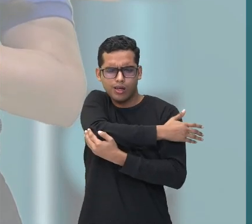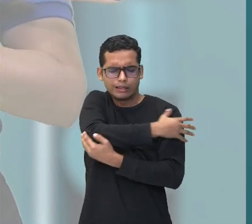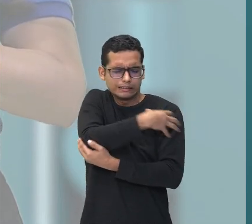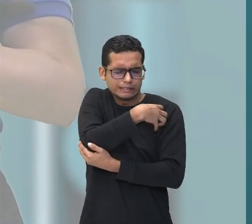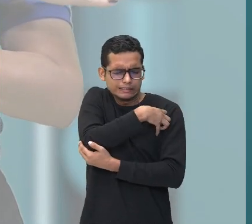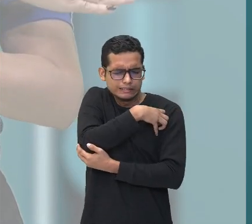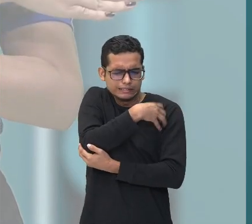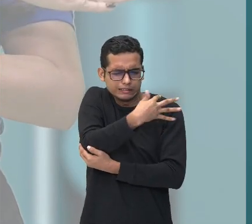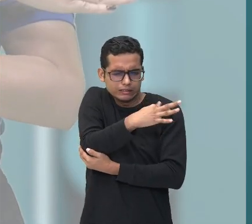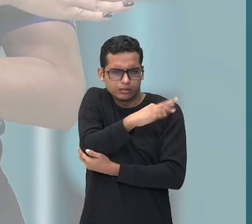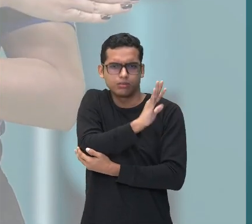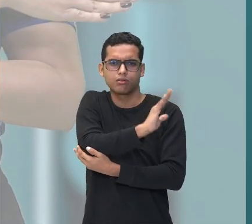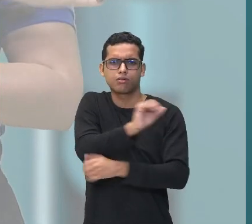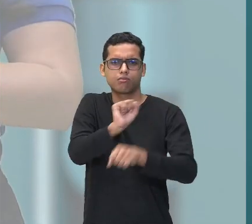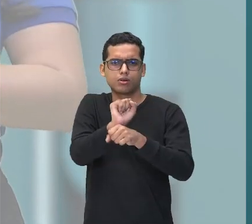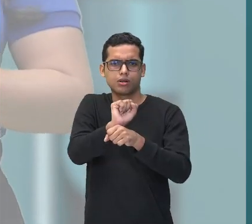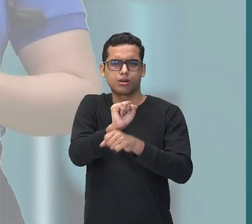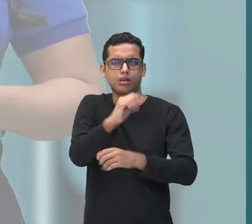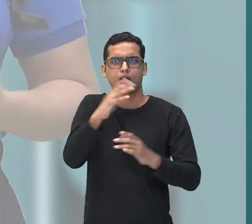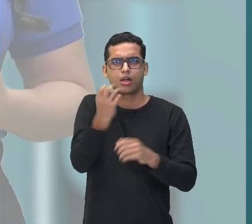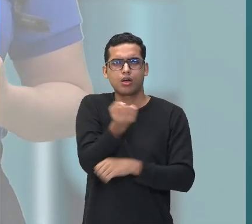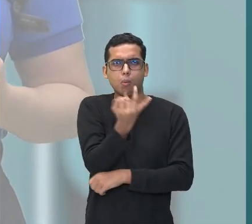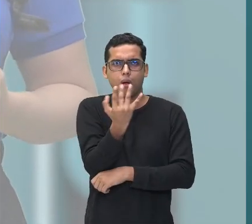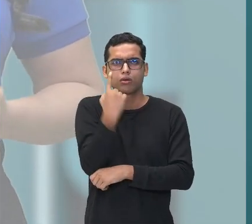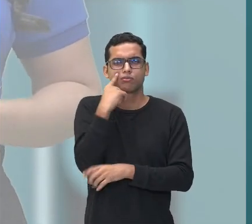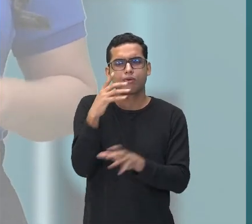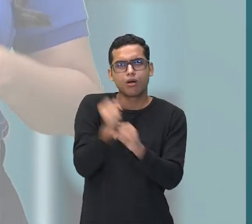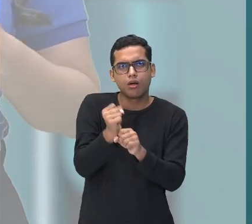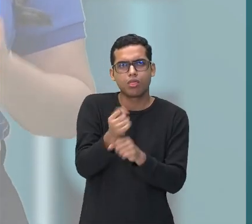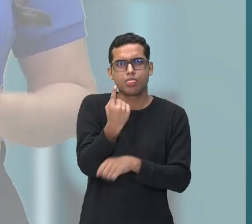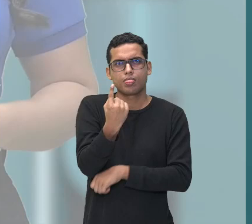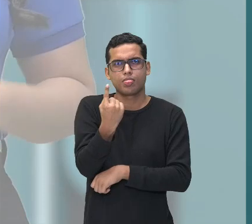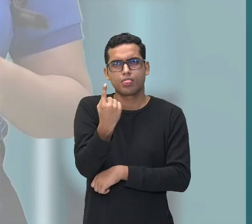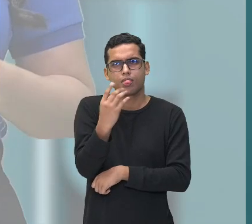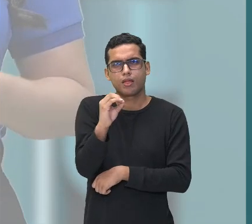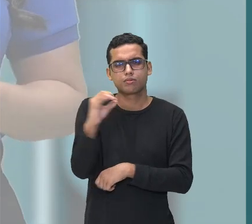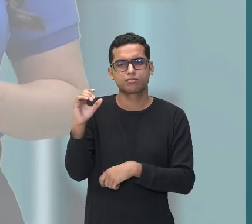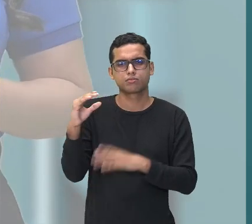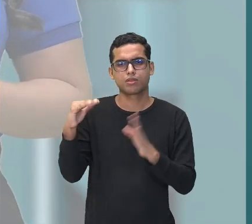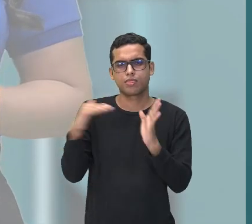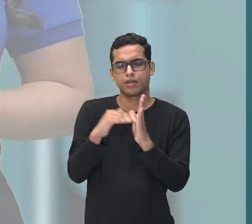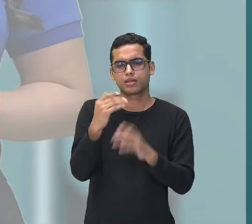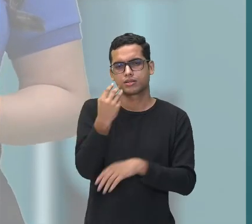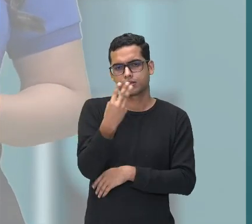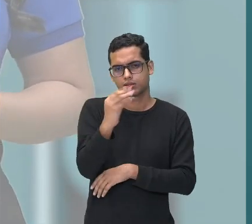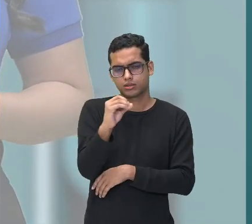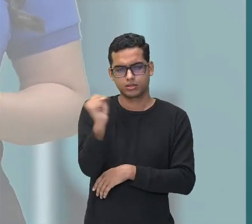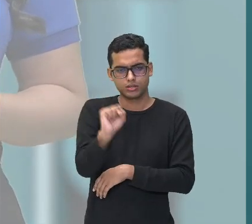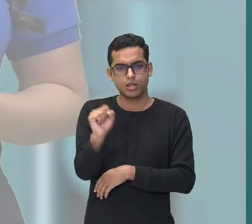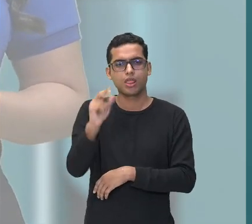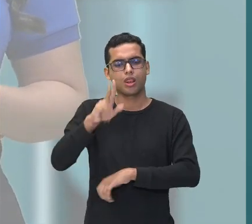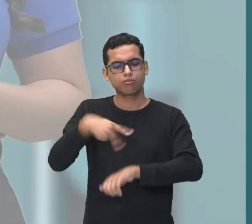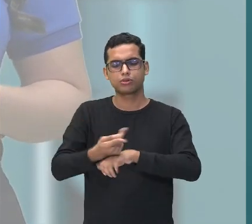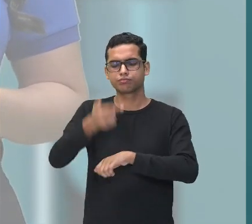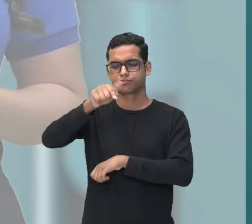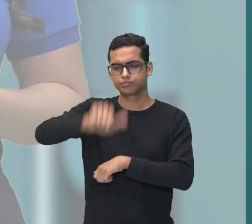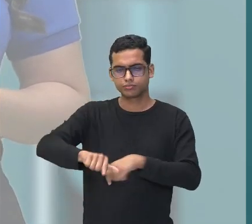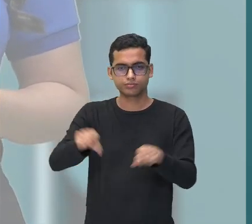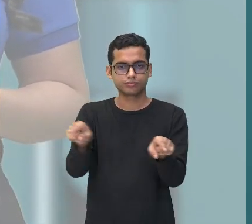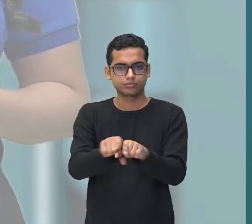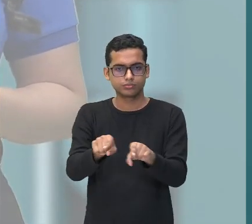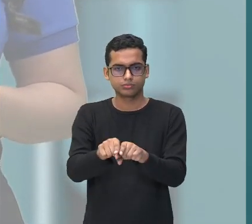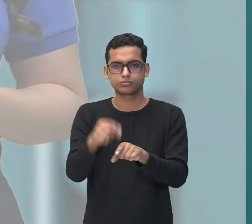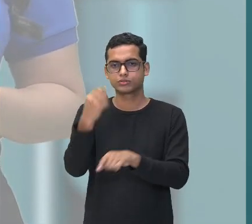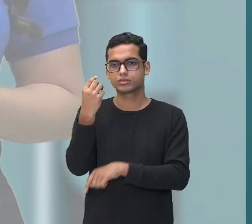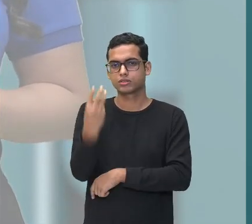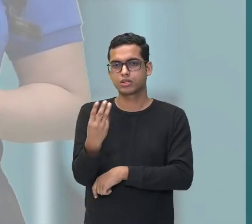desconforto, parei, contei de 10 a 30 segundos e aí eu faço de novo o movimento, ok? Repetições de 3 a